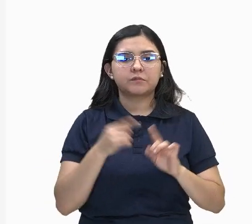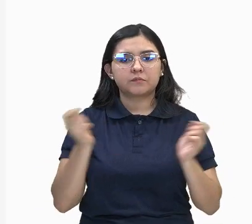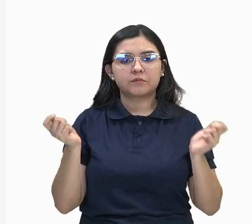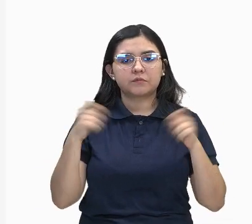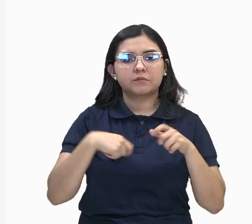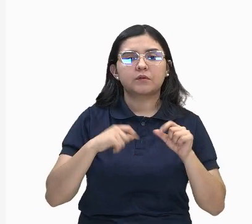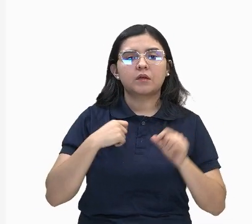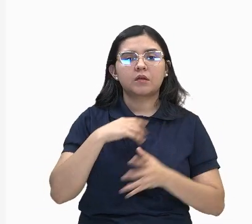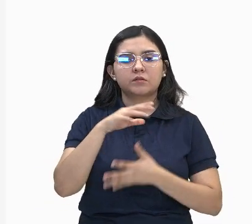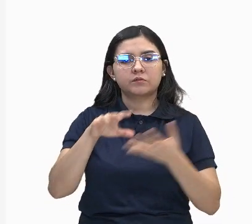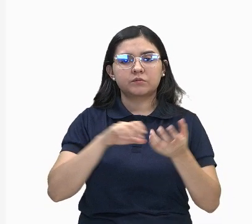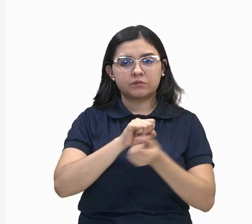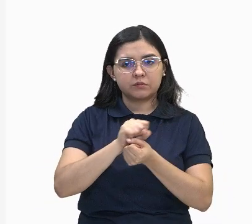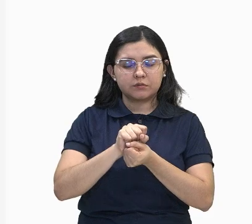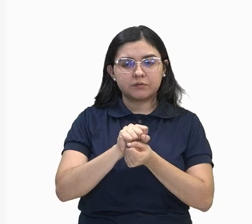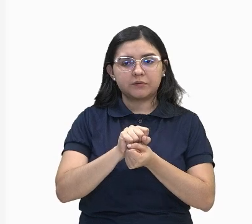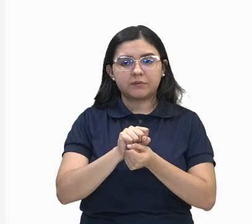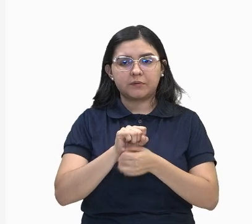de promover o quê? A